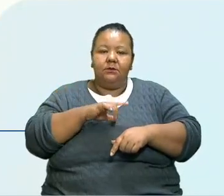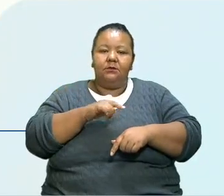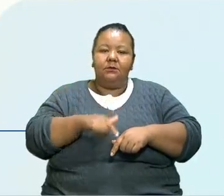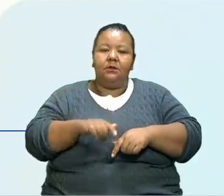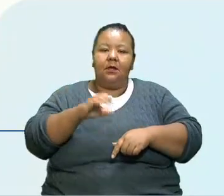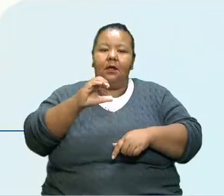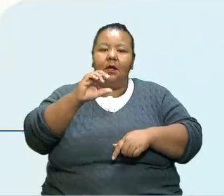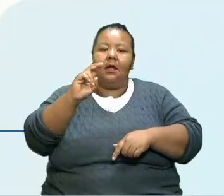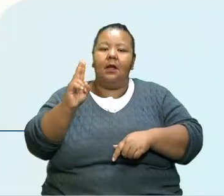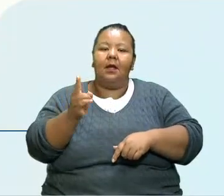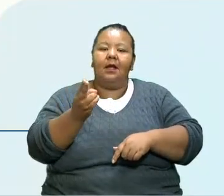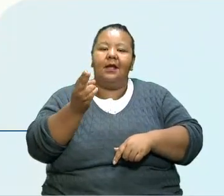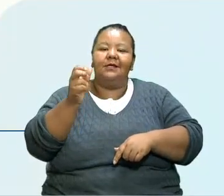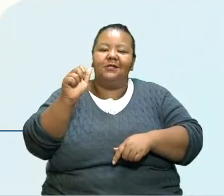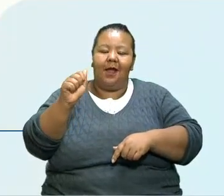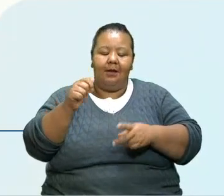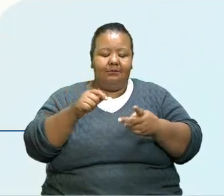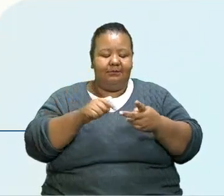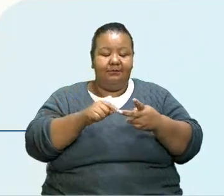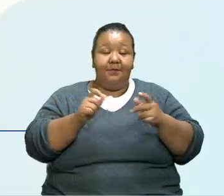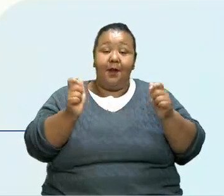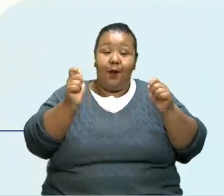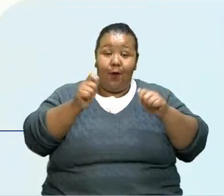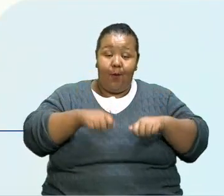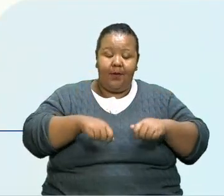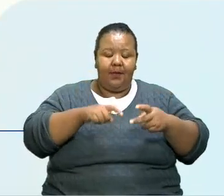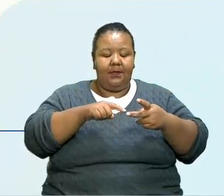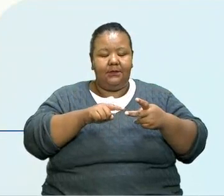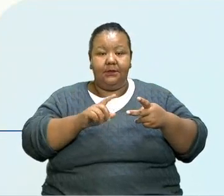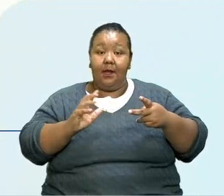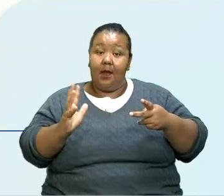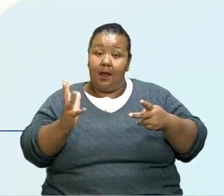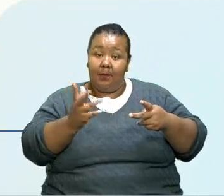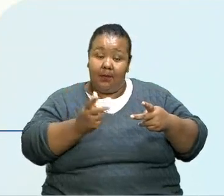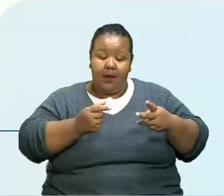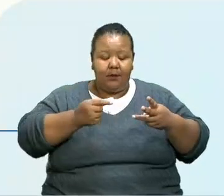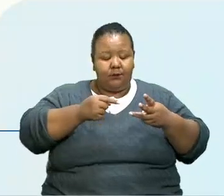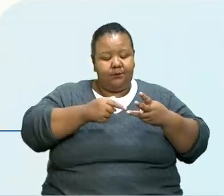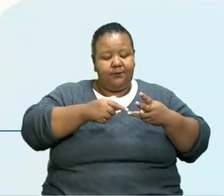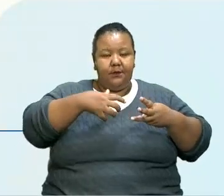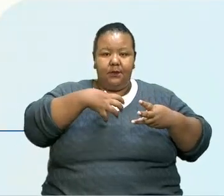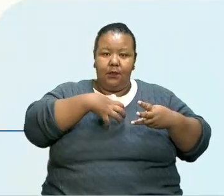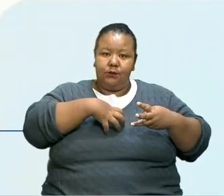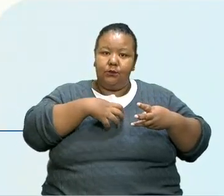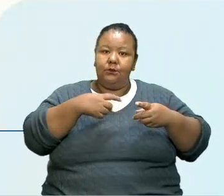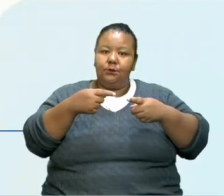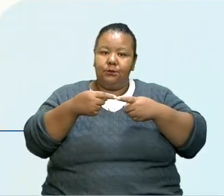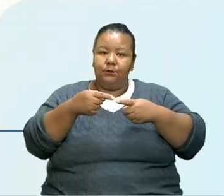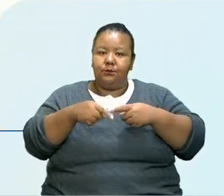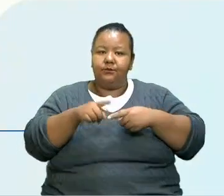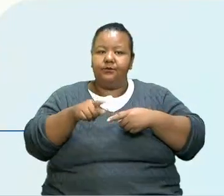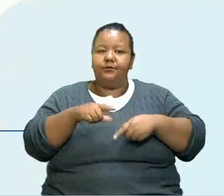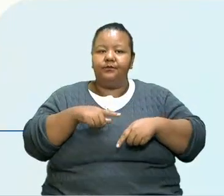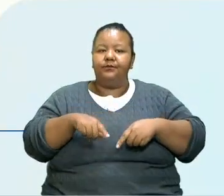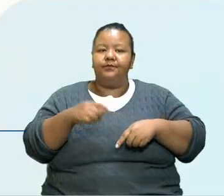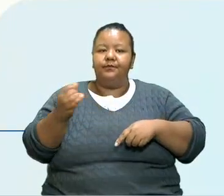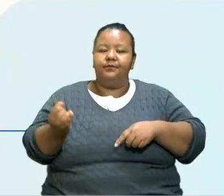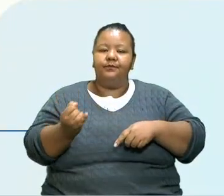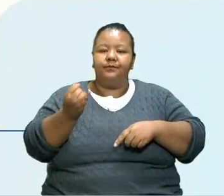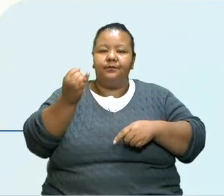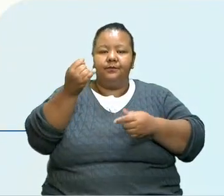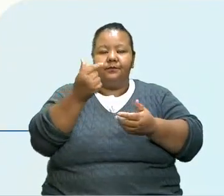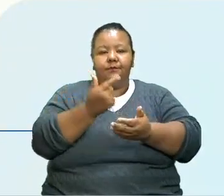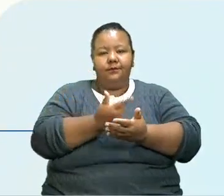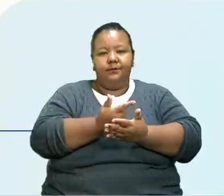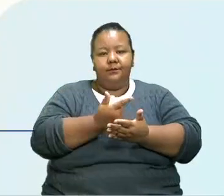chá, que ele tem competência, habilidade e atitude para estar naquele cargo. Tem a própria importância da